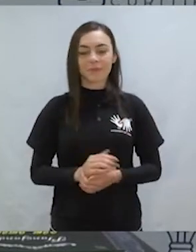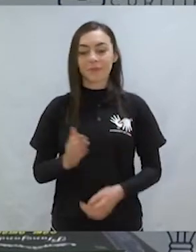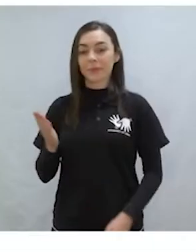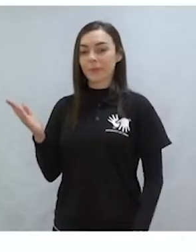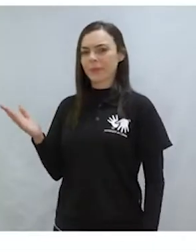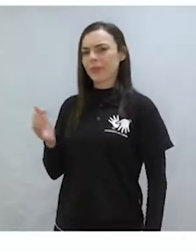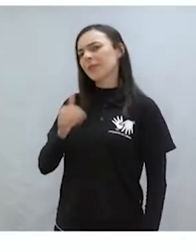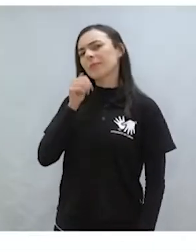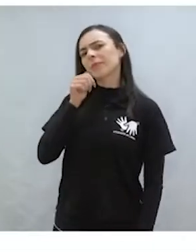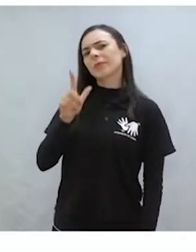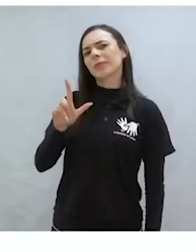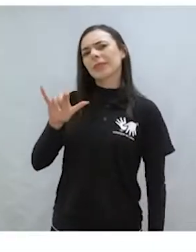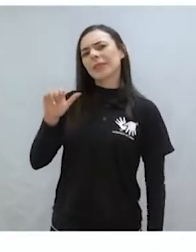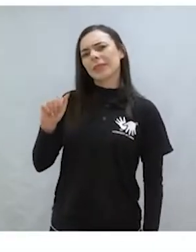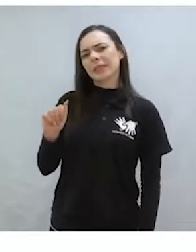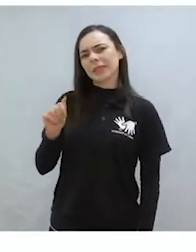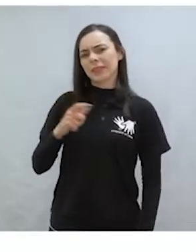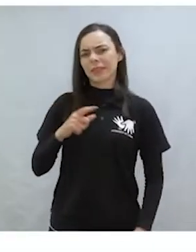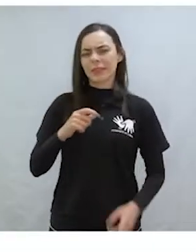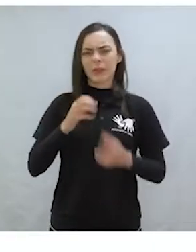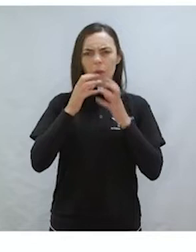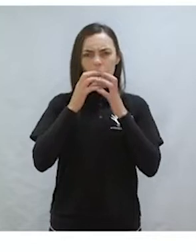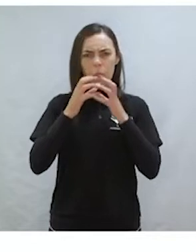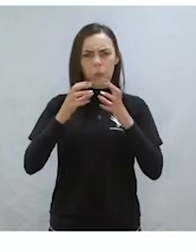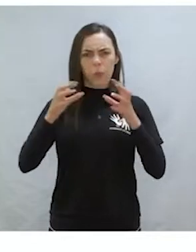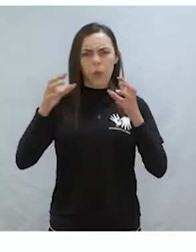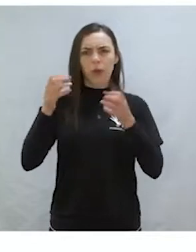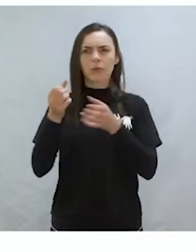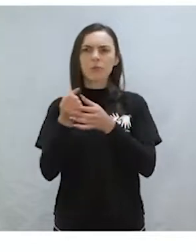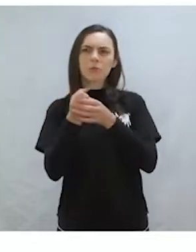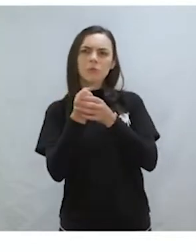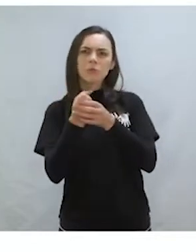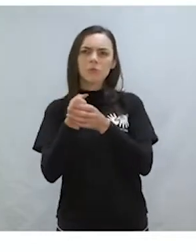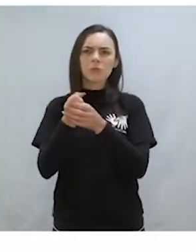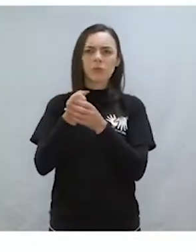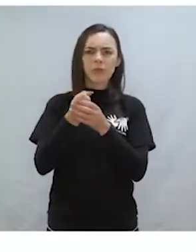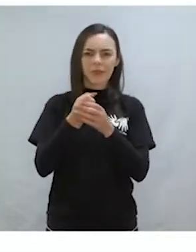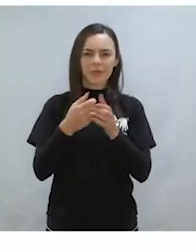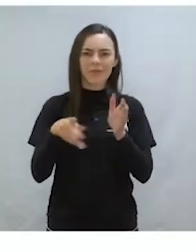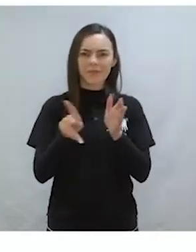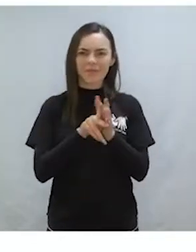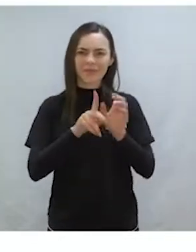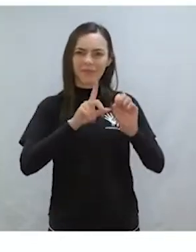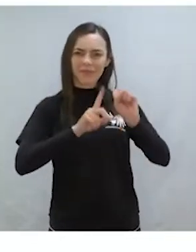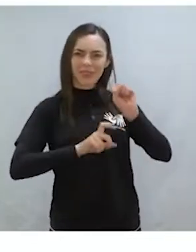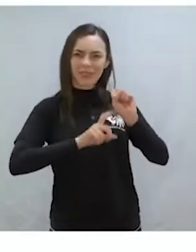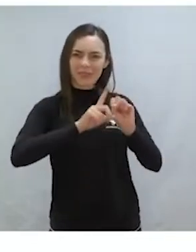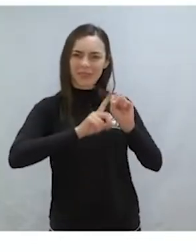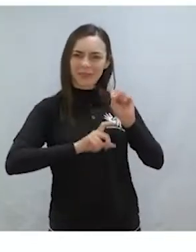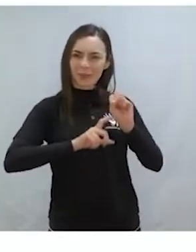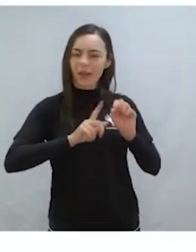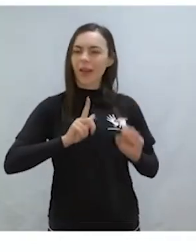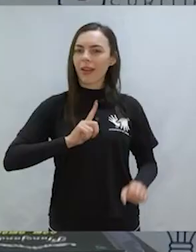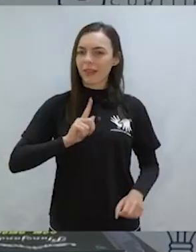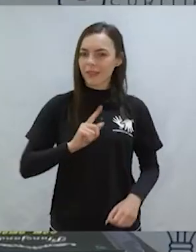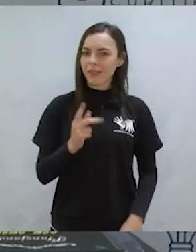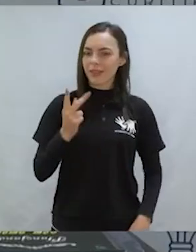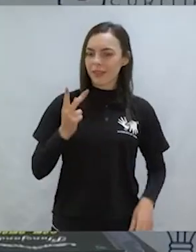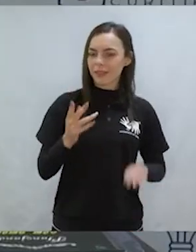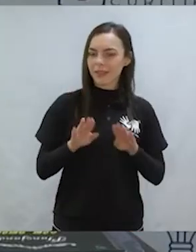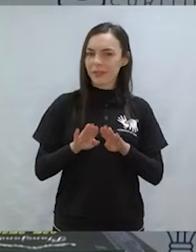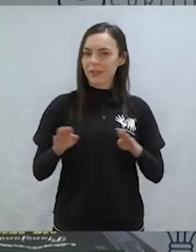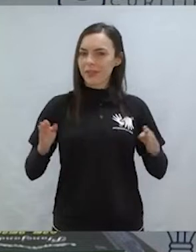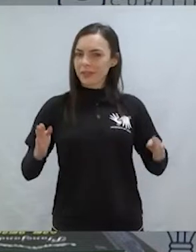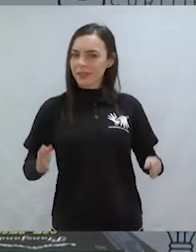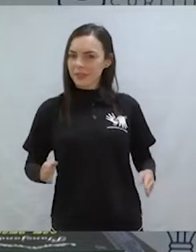Olhem lá, a Lia está segurando uns balões que representam os emojis, né? Inclusive, nós